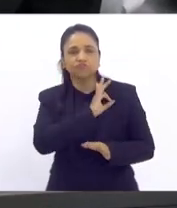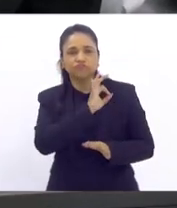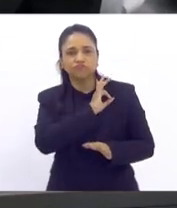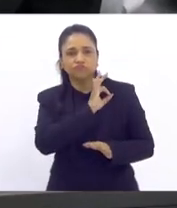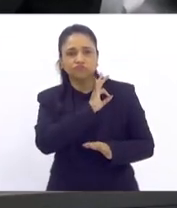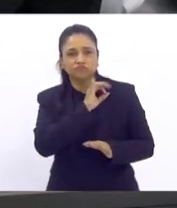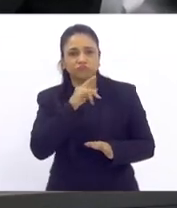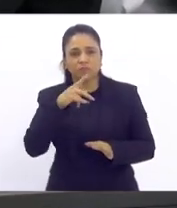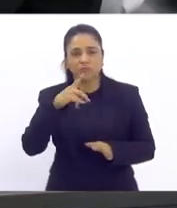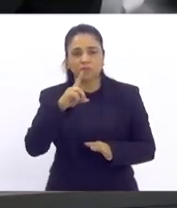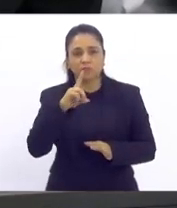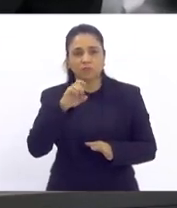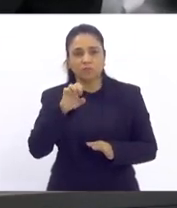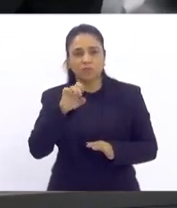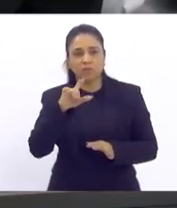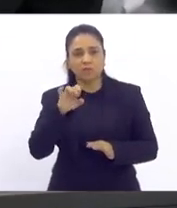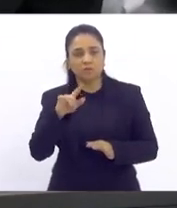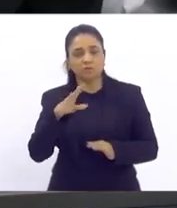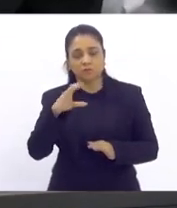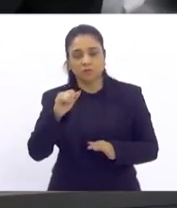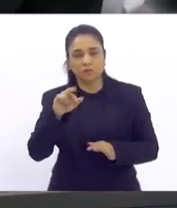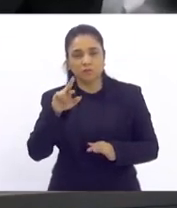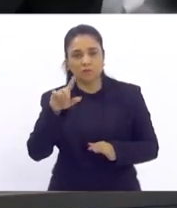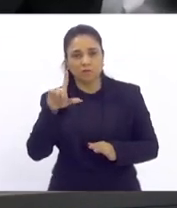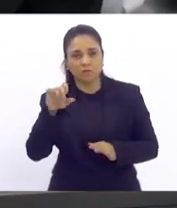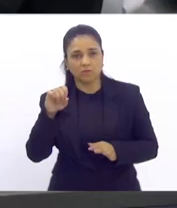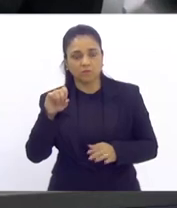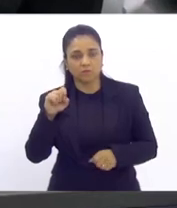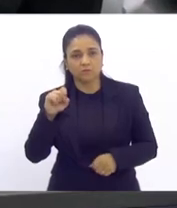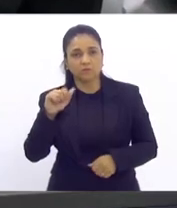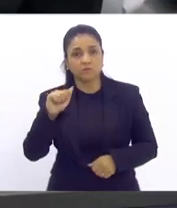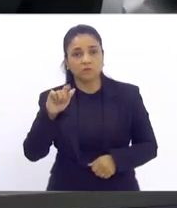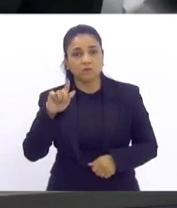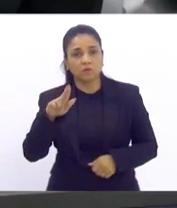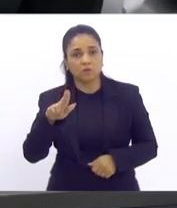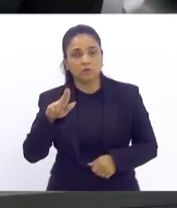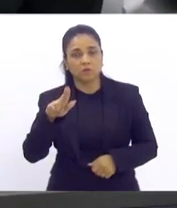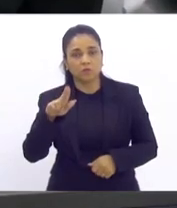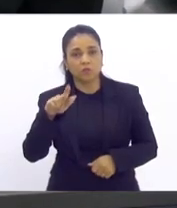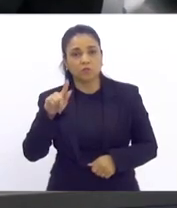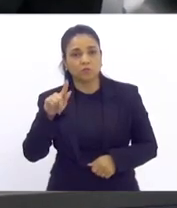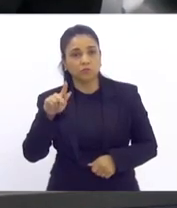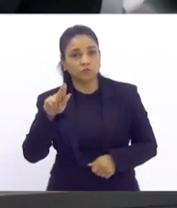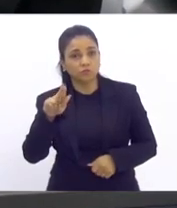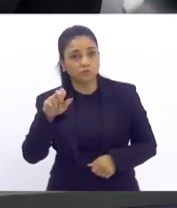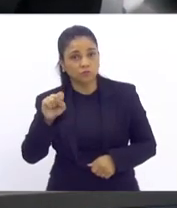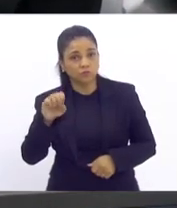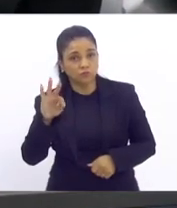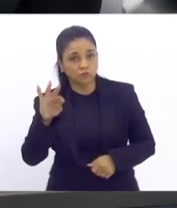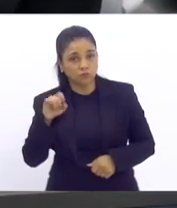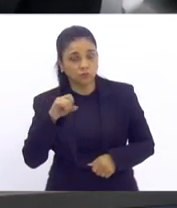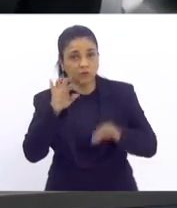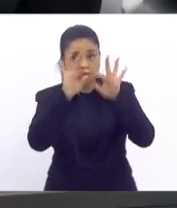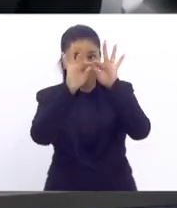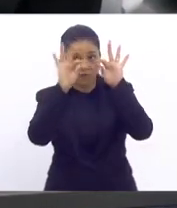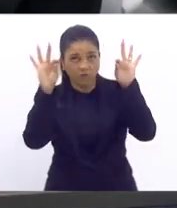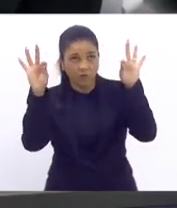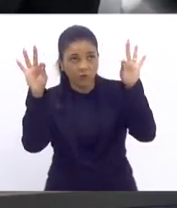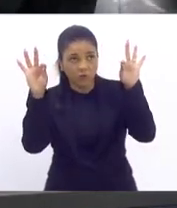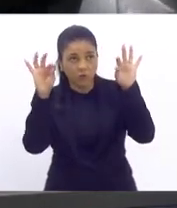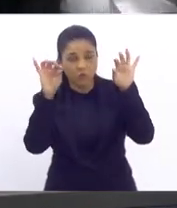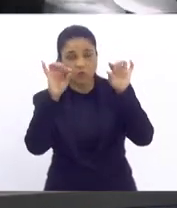Carlos Augusto que determina remoção de fios em servíveis então talvez